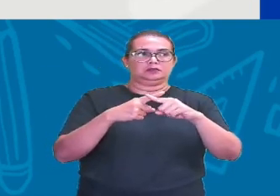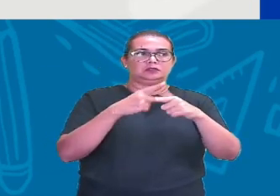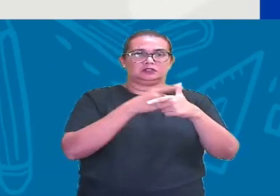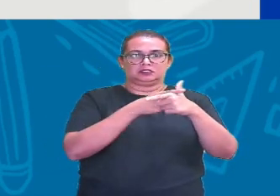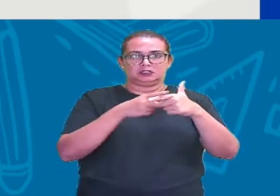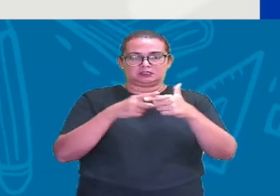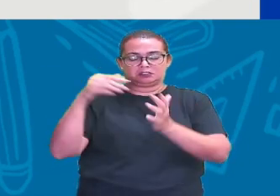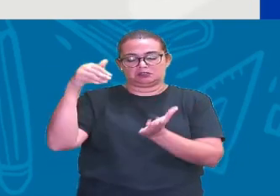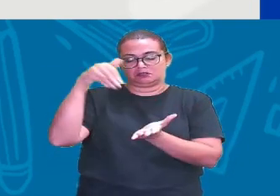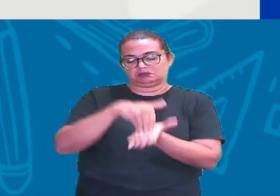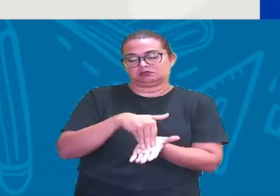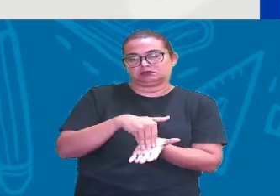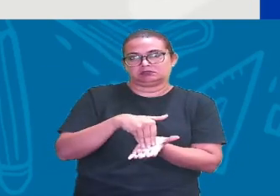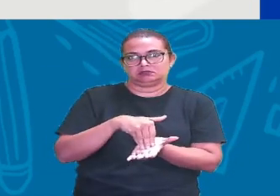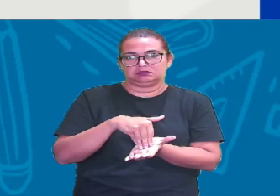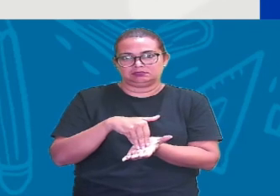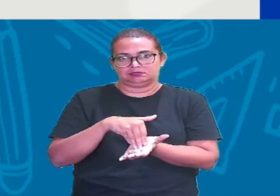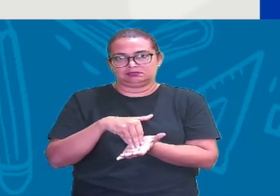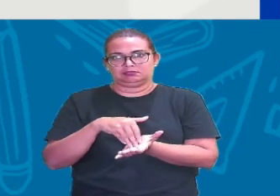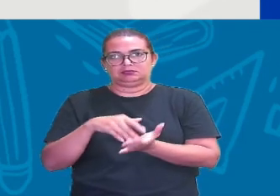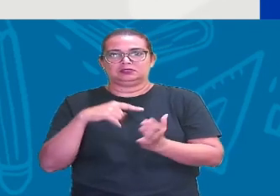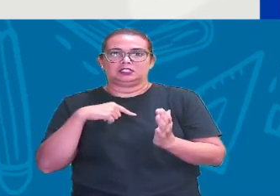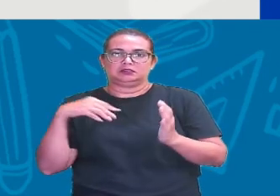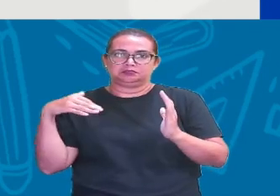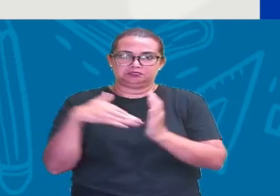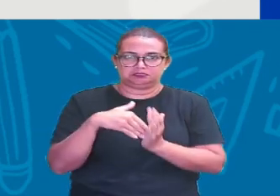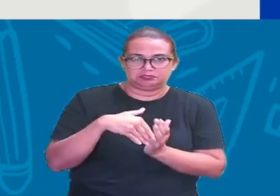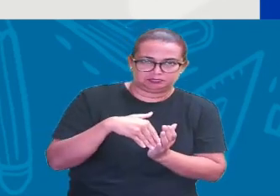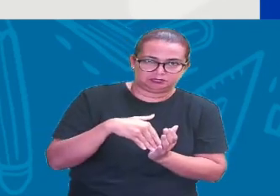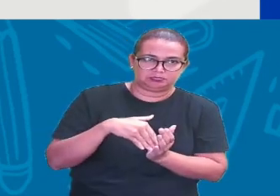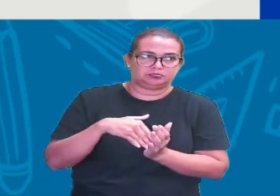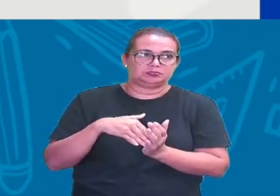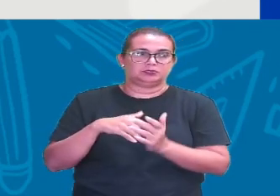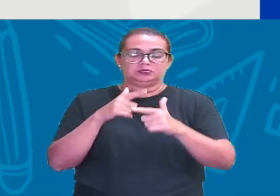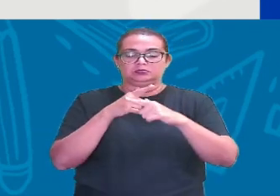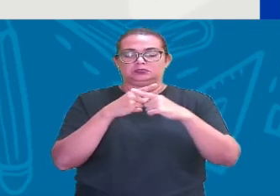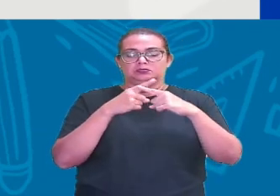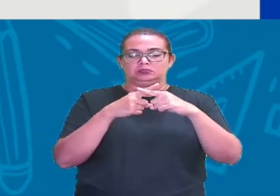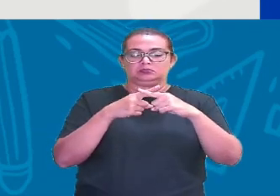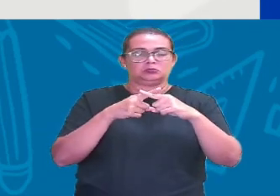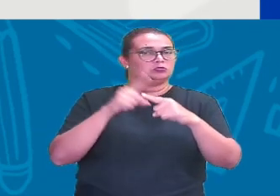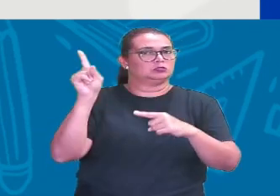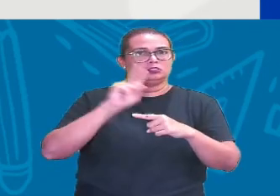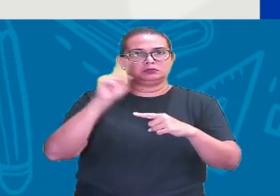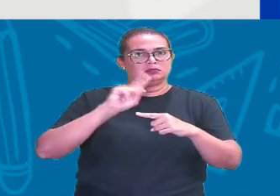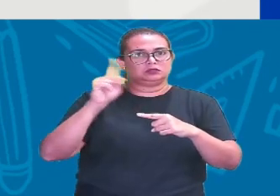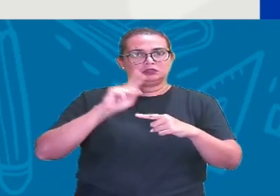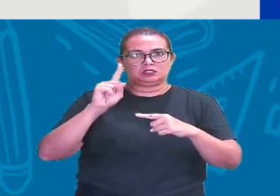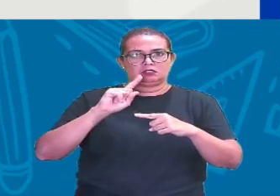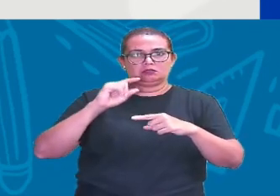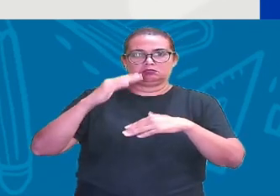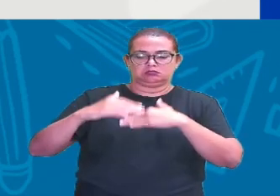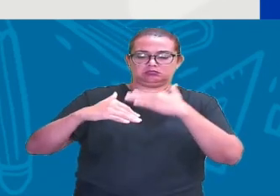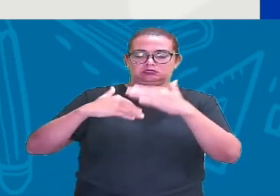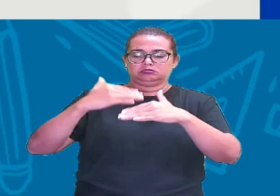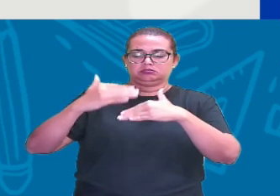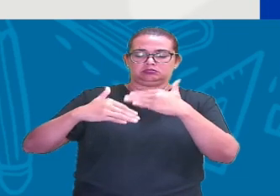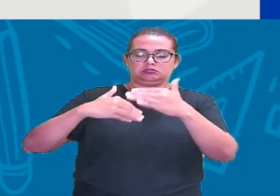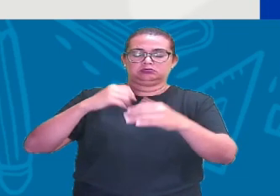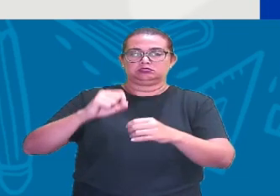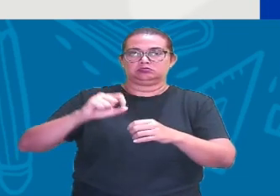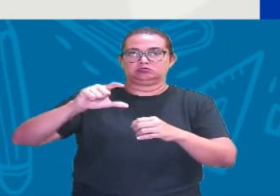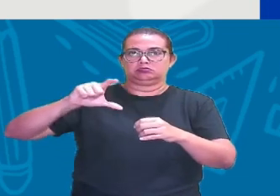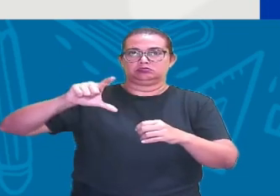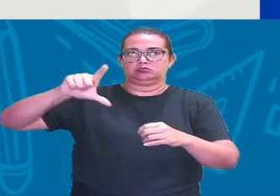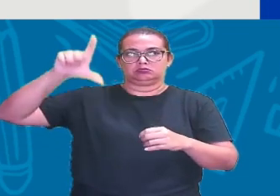um limite, tá? Então, eles têm fim. Os múltiplos não. Quanto mais eu contar,